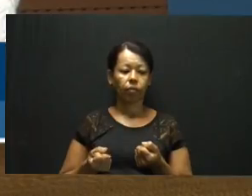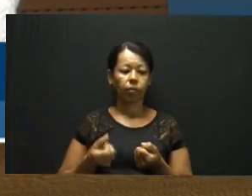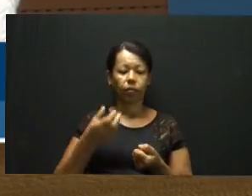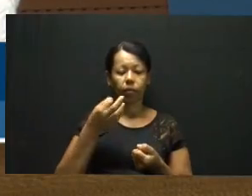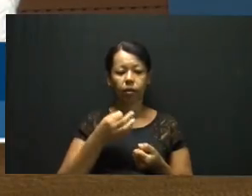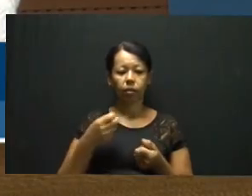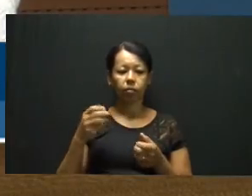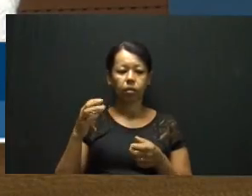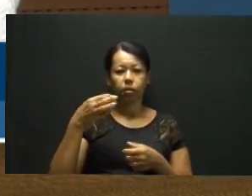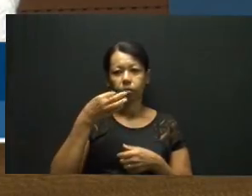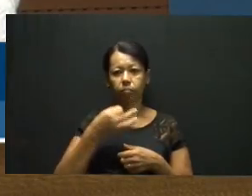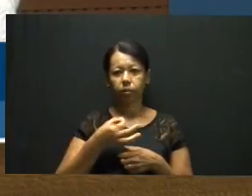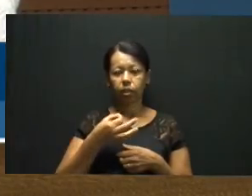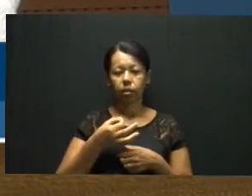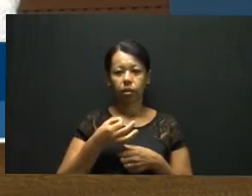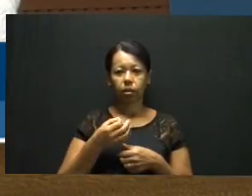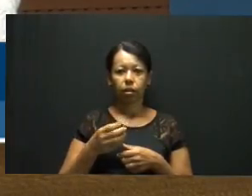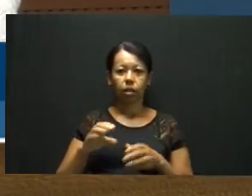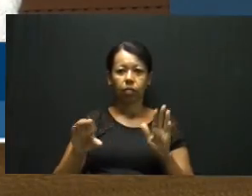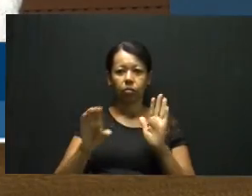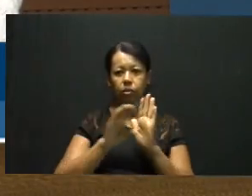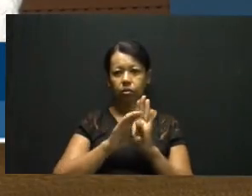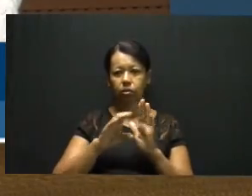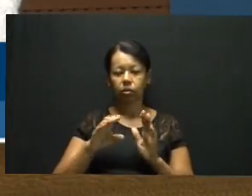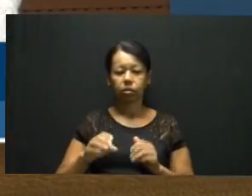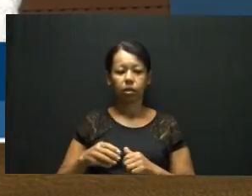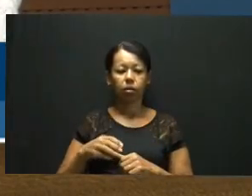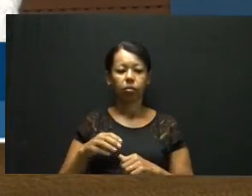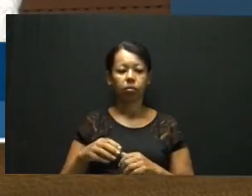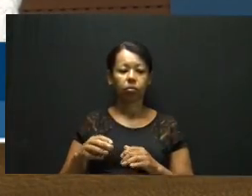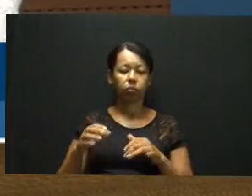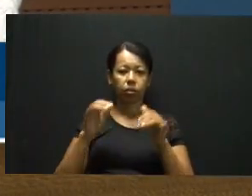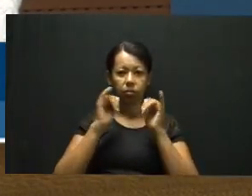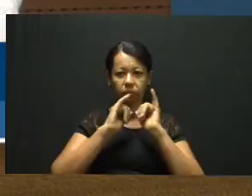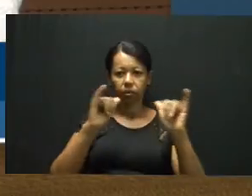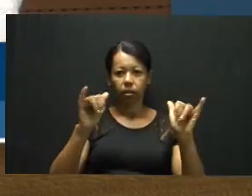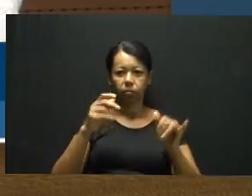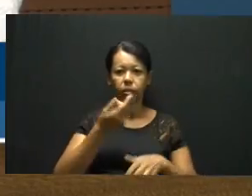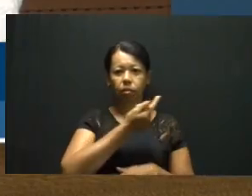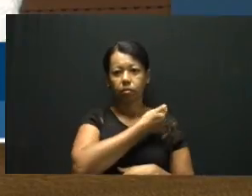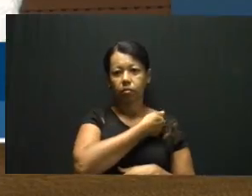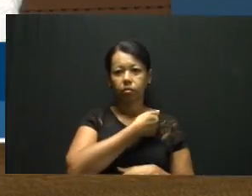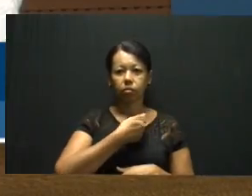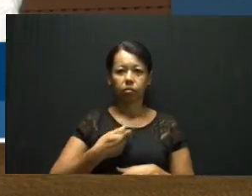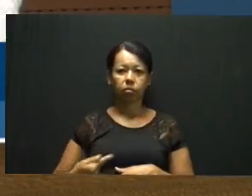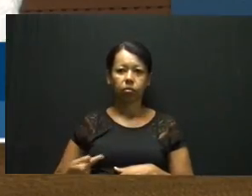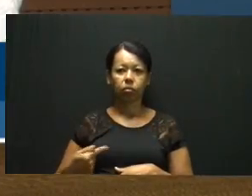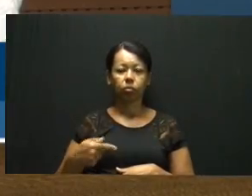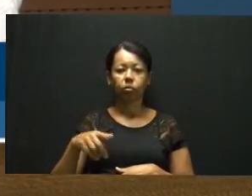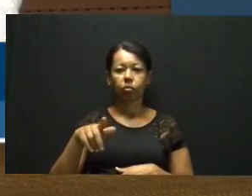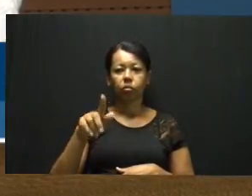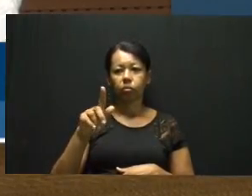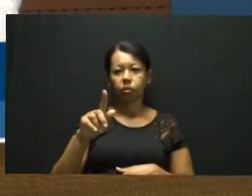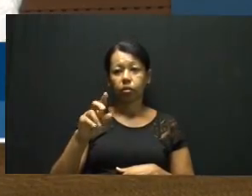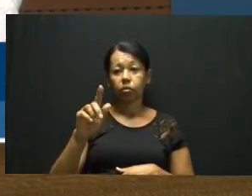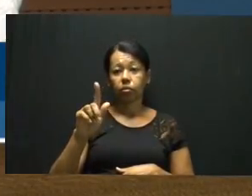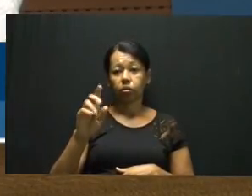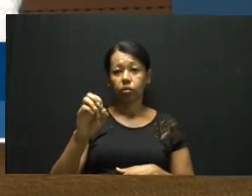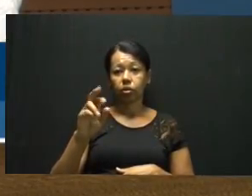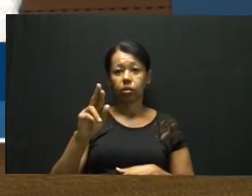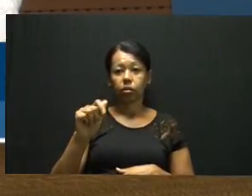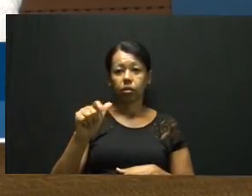emenda à Constituição 11/2013, que foi encaminhada pelo governador Geraldo Alckmin, que dá nova redação ao